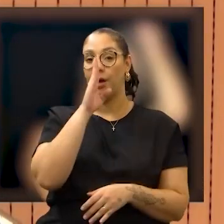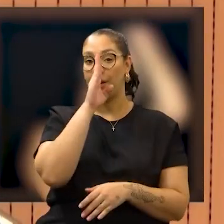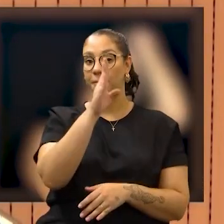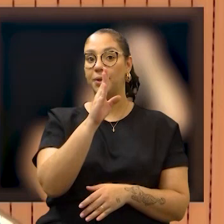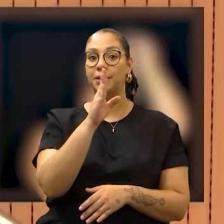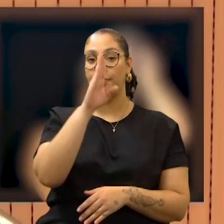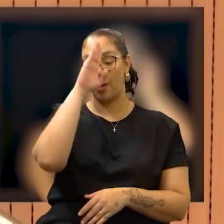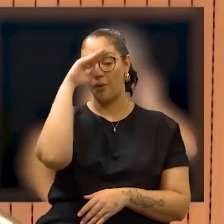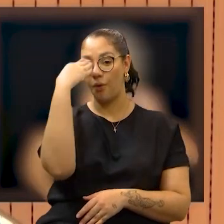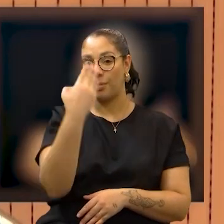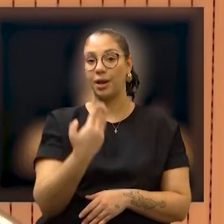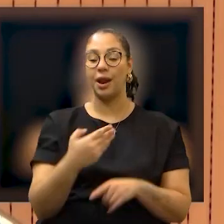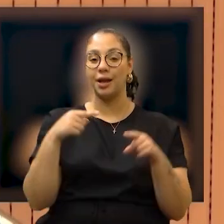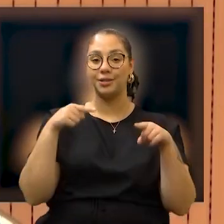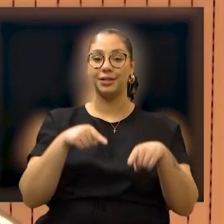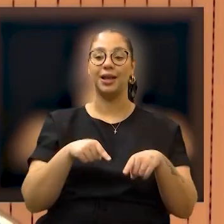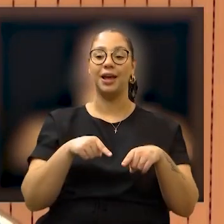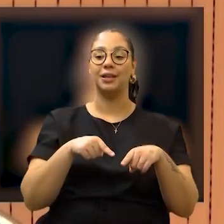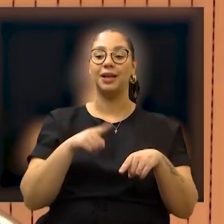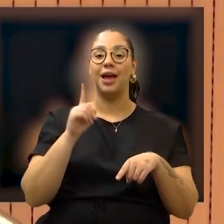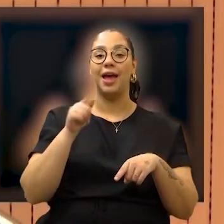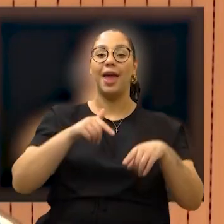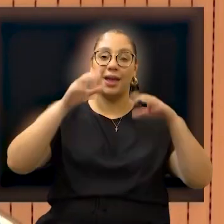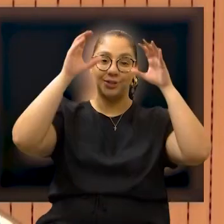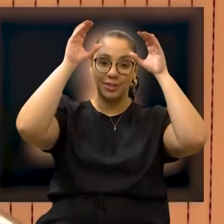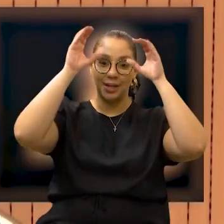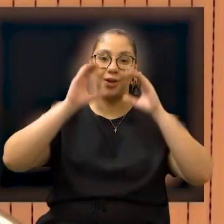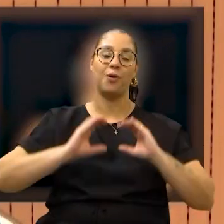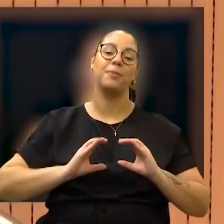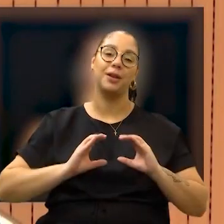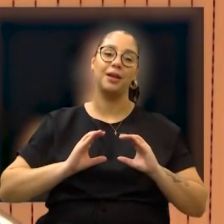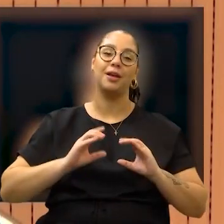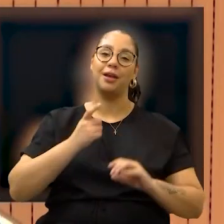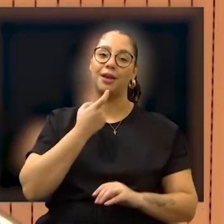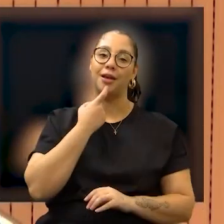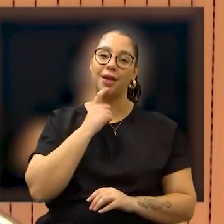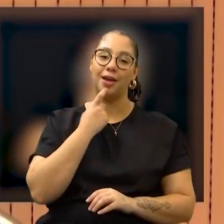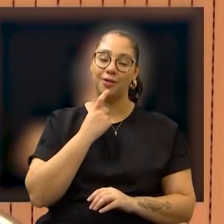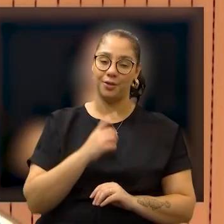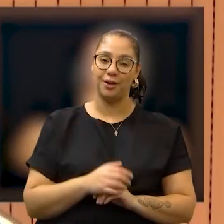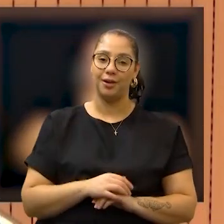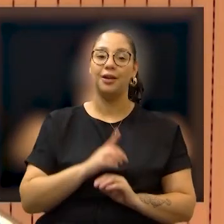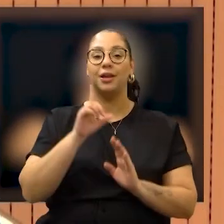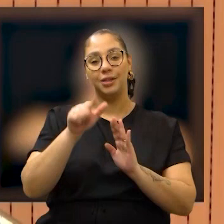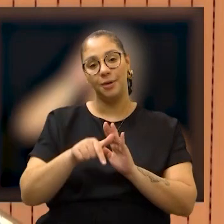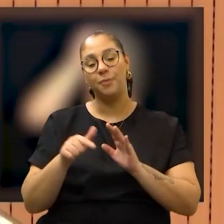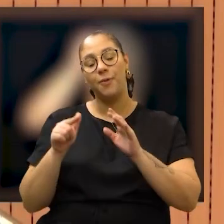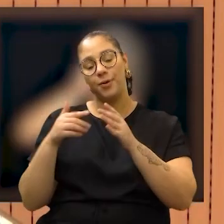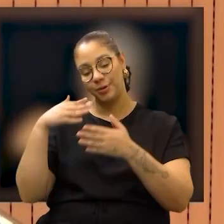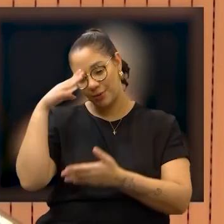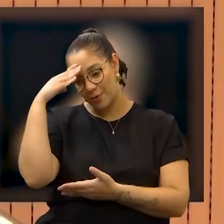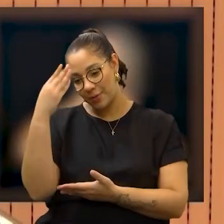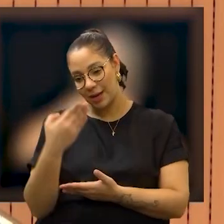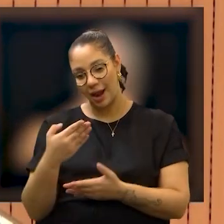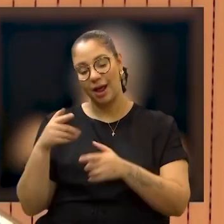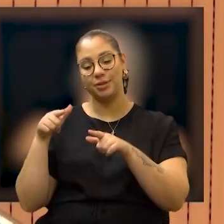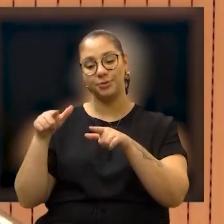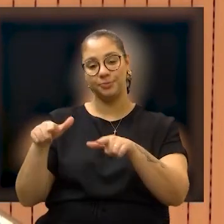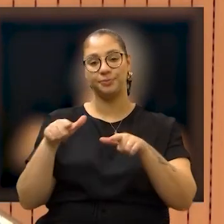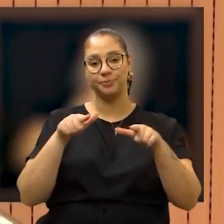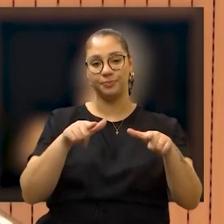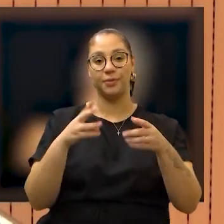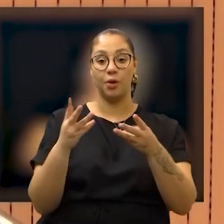maior título, né, a maior homenagem dessa casa é o título de cidadão campineiro, né? E depois tem as homenagens